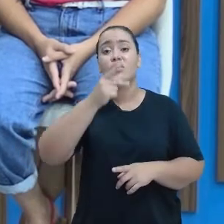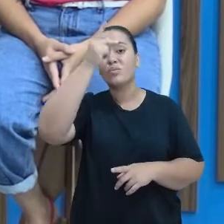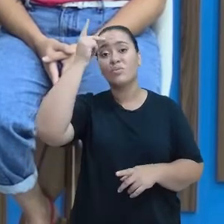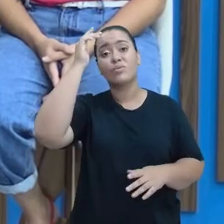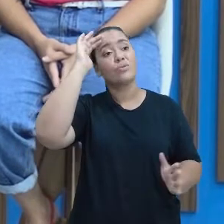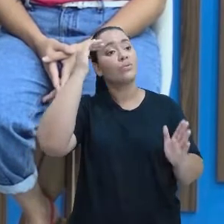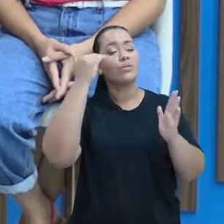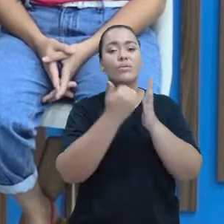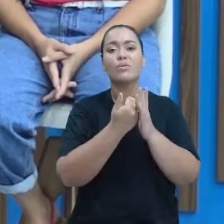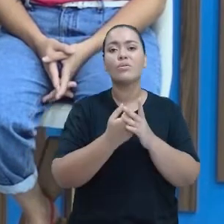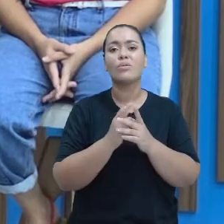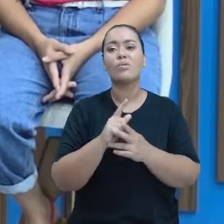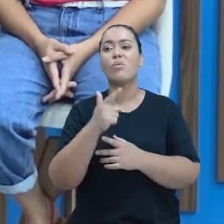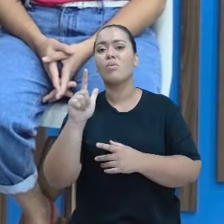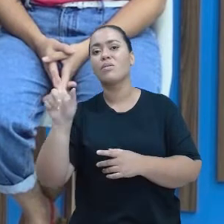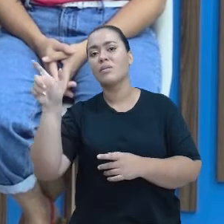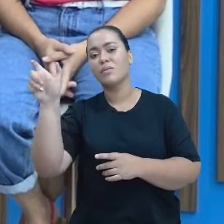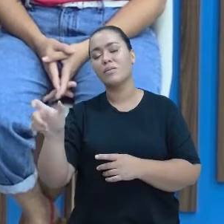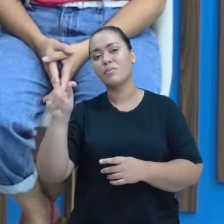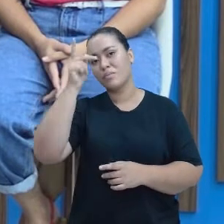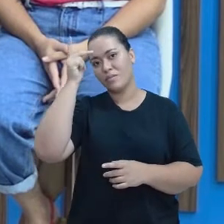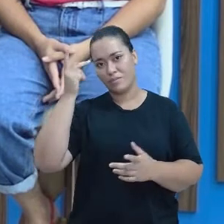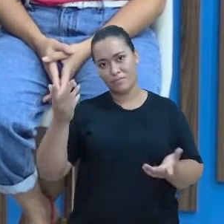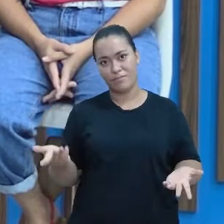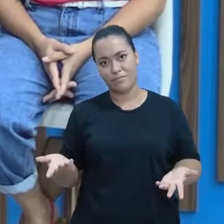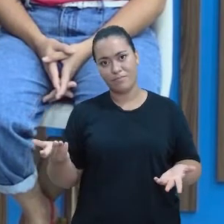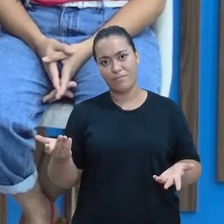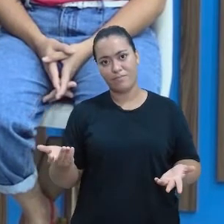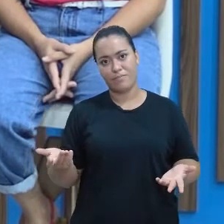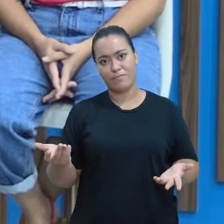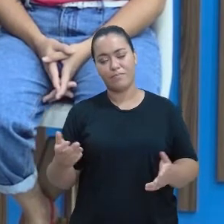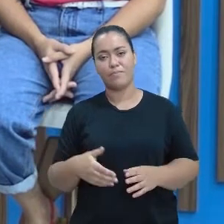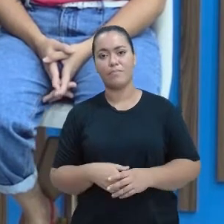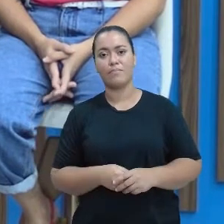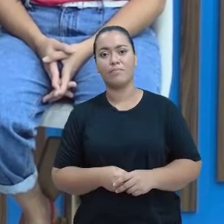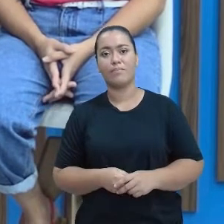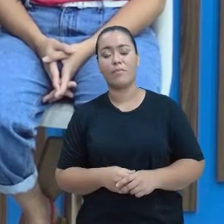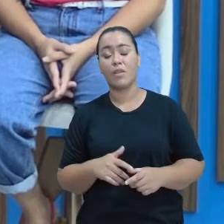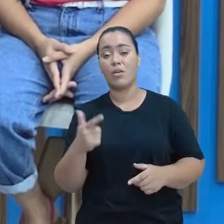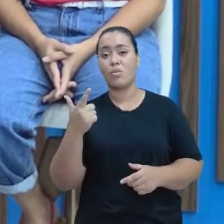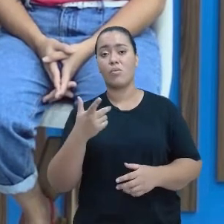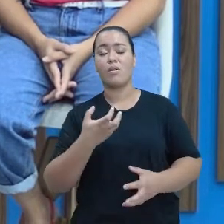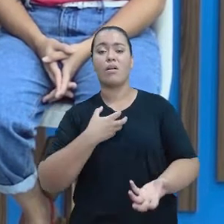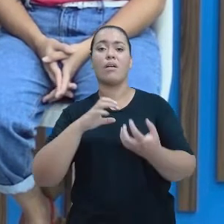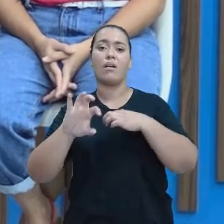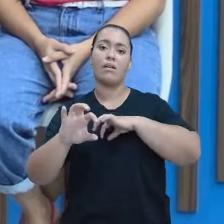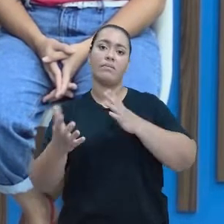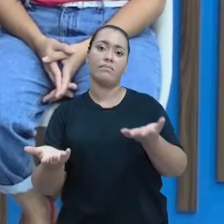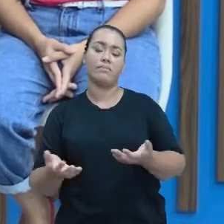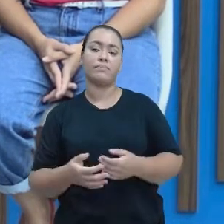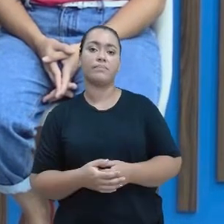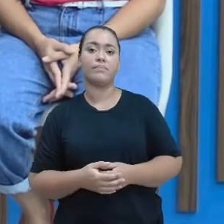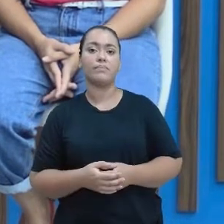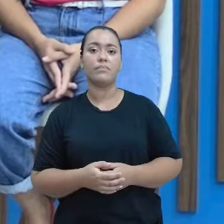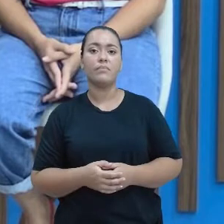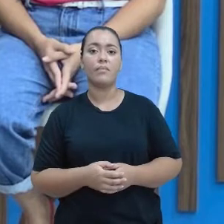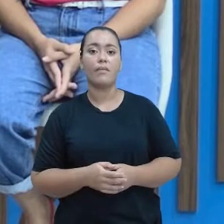o outro como parte de si. Tá? Então, não